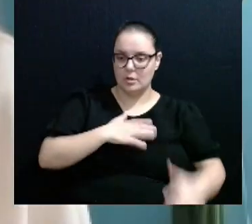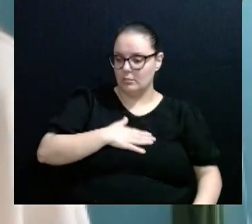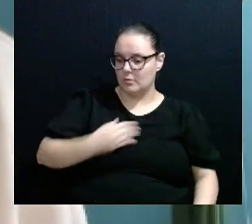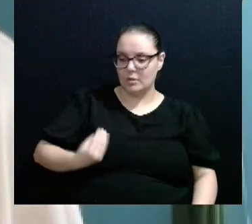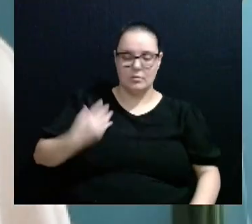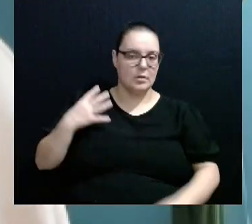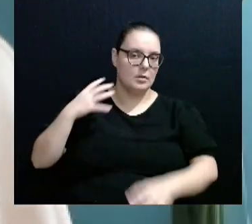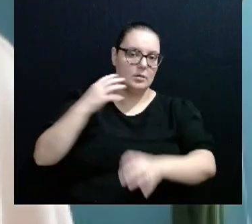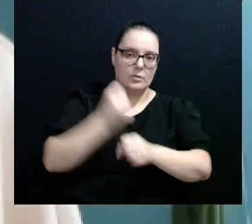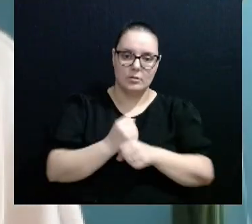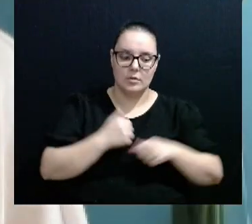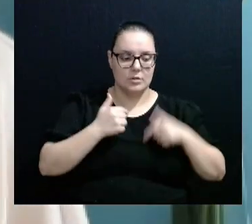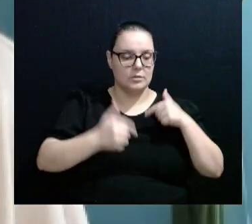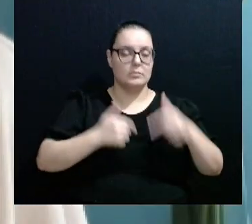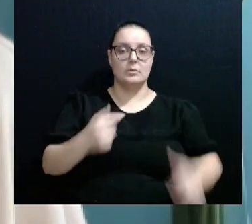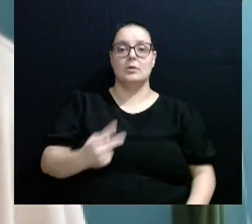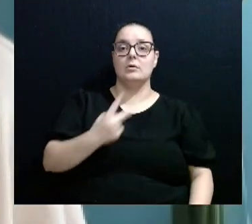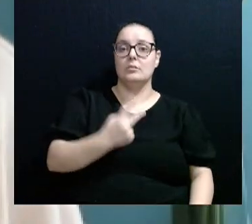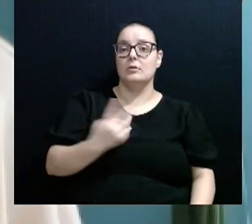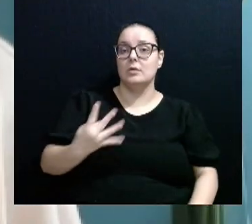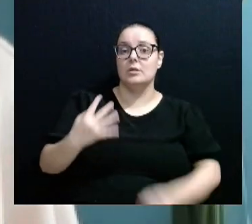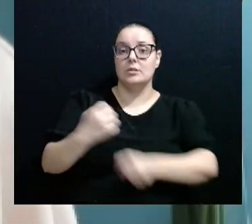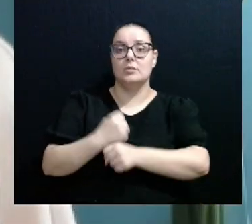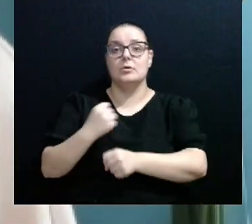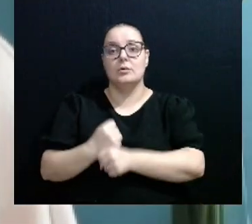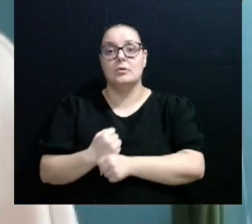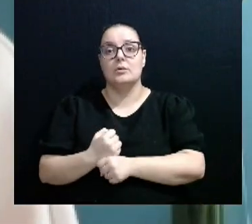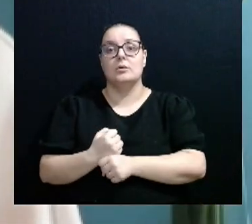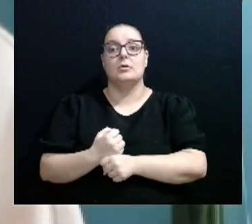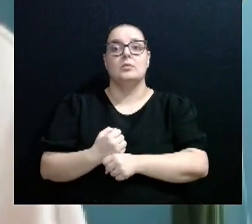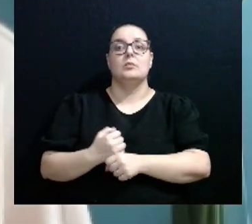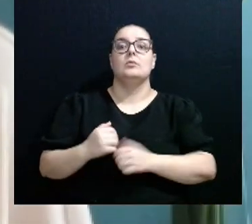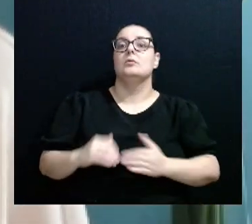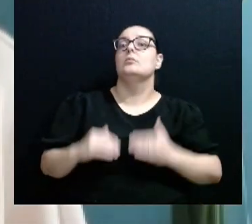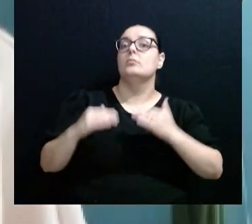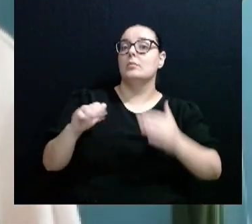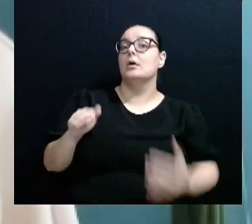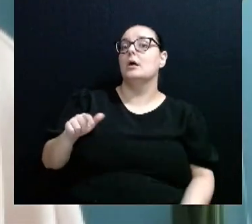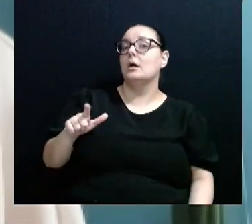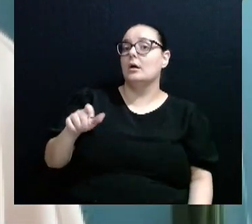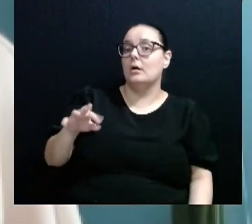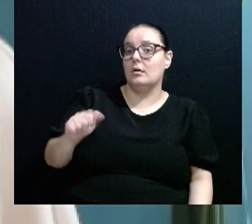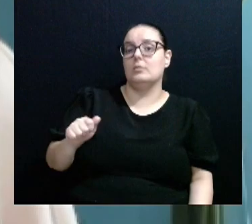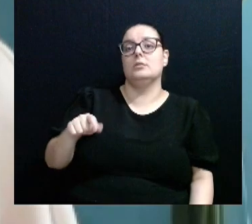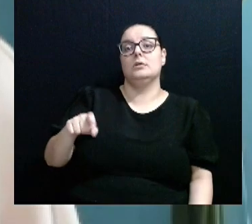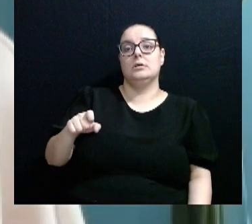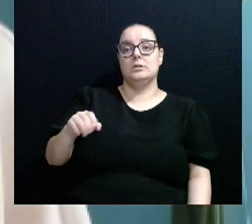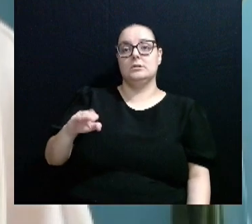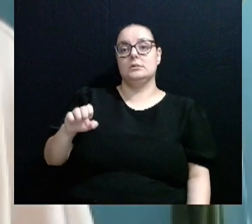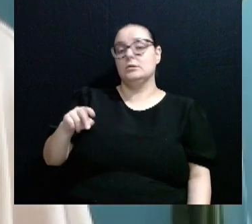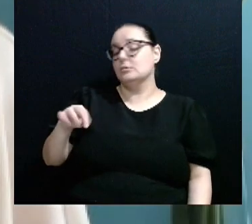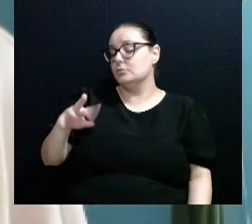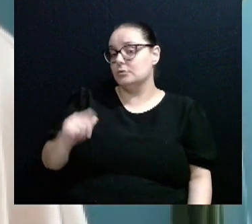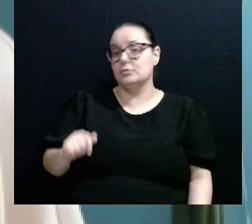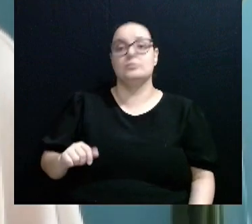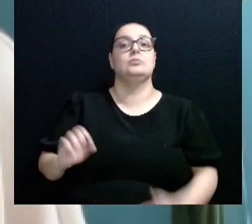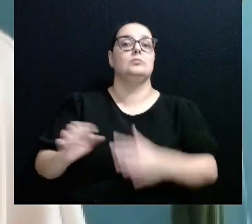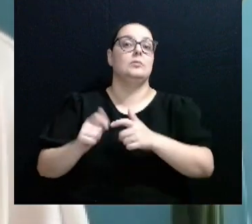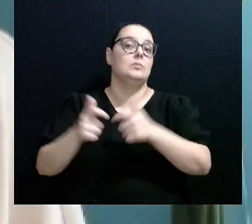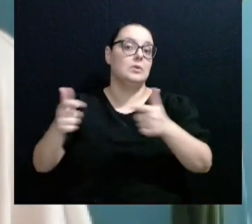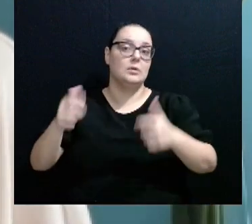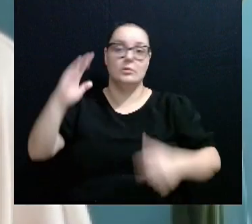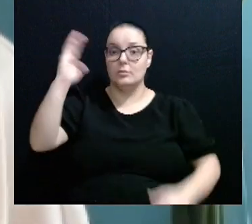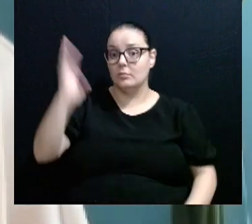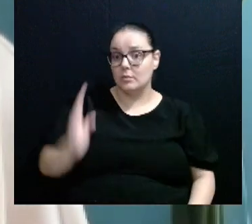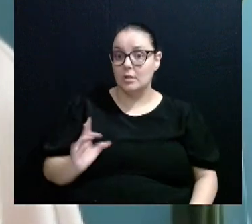por 24 anos, me tornei uma alta executiva numa empresa enorme no Brasil. E depois de